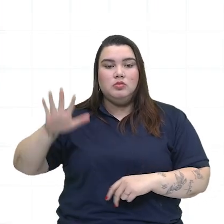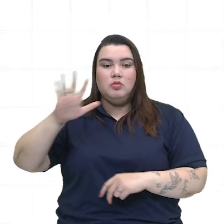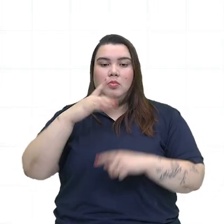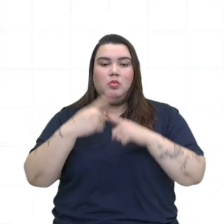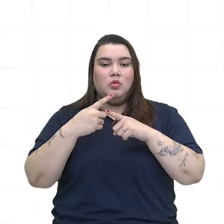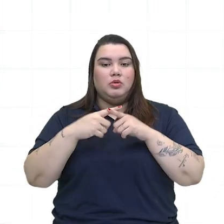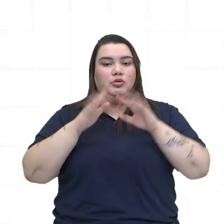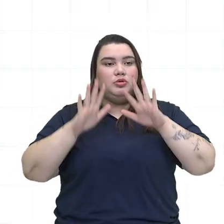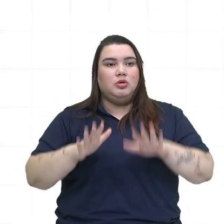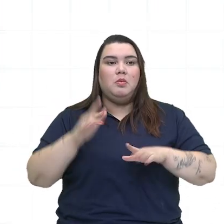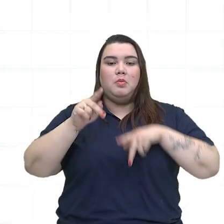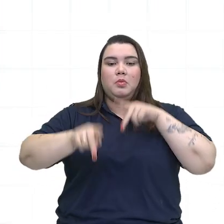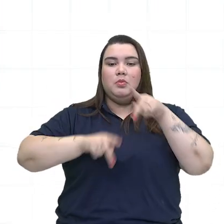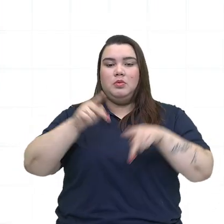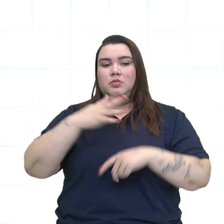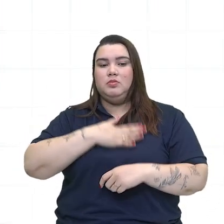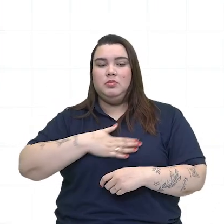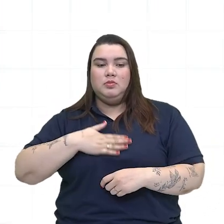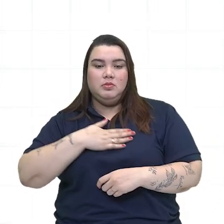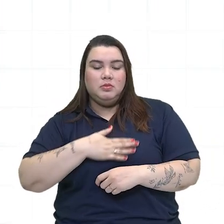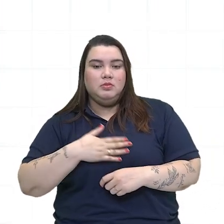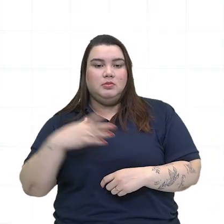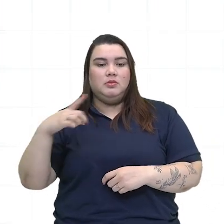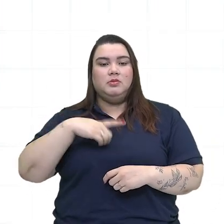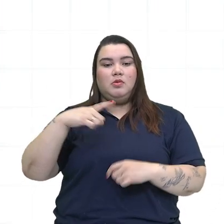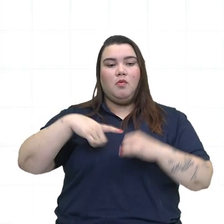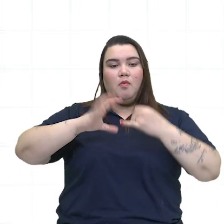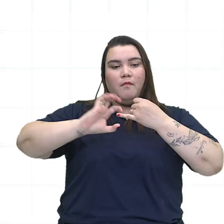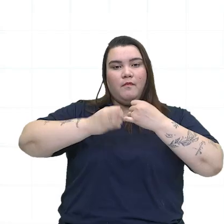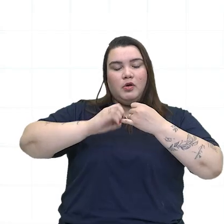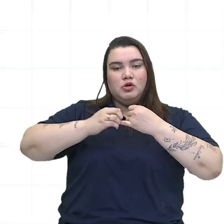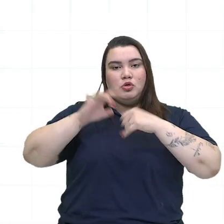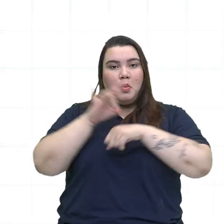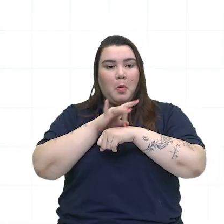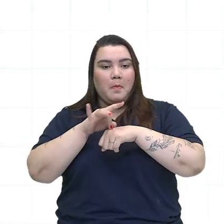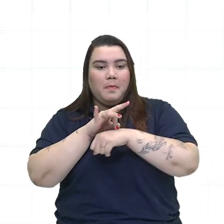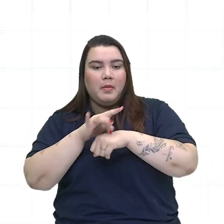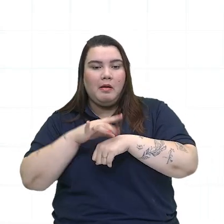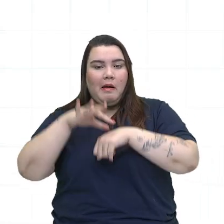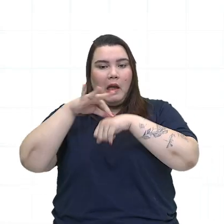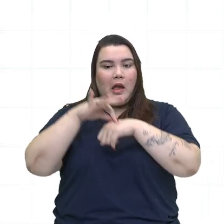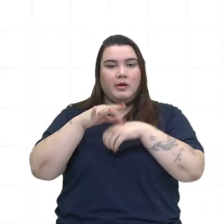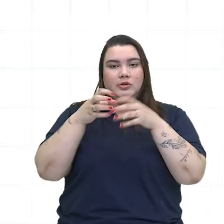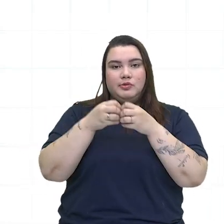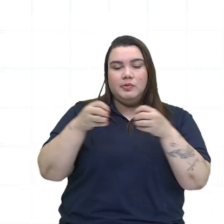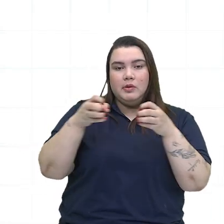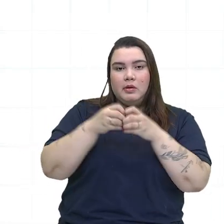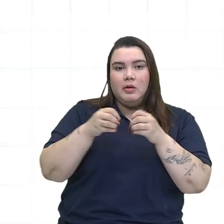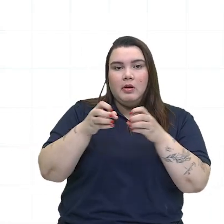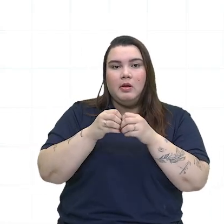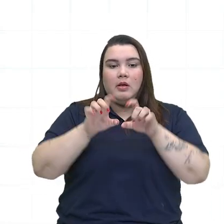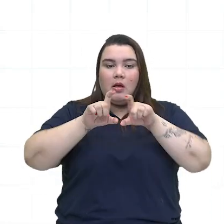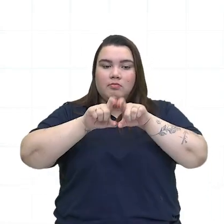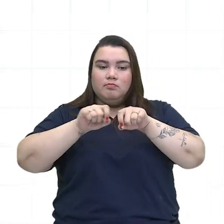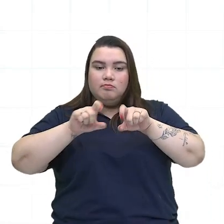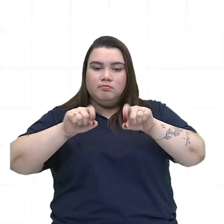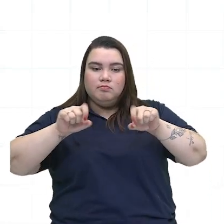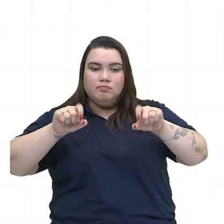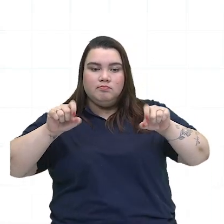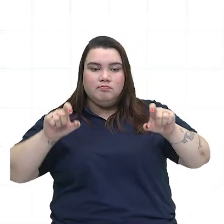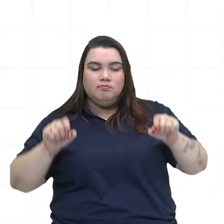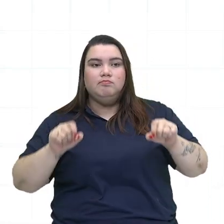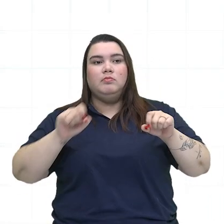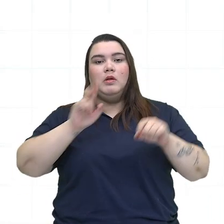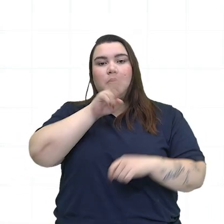ela já caiu no gosto popular, né? Ela tem o feijão preto, a carne seca, a linguiça,